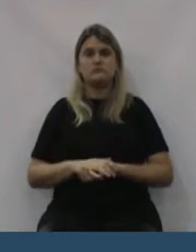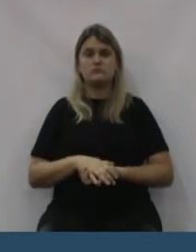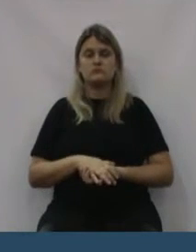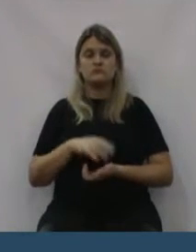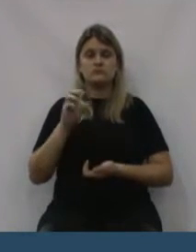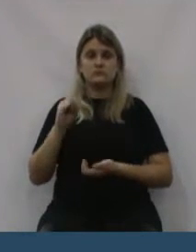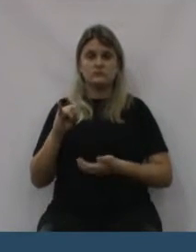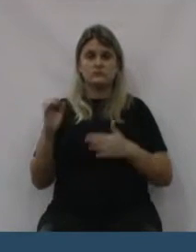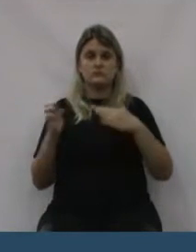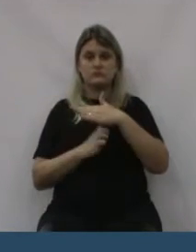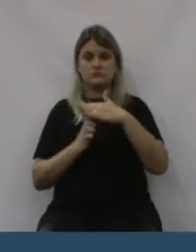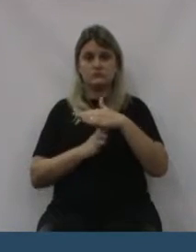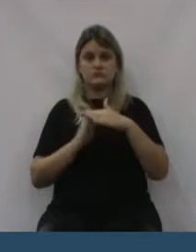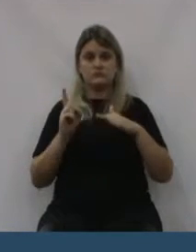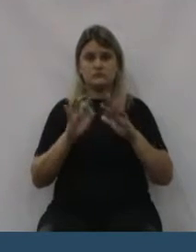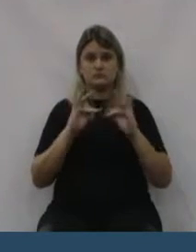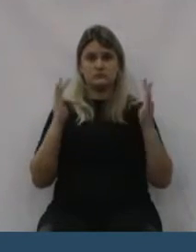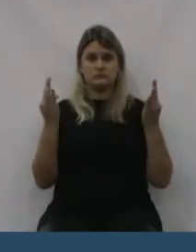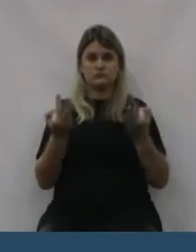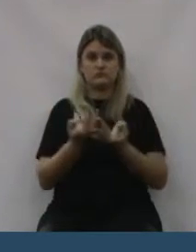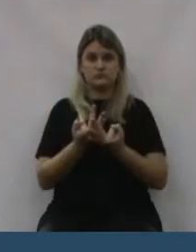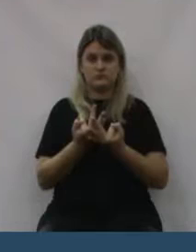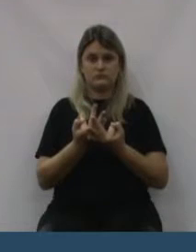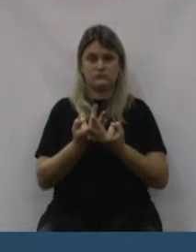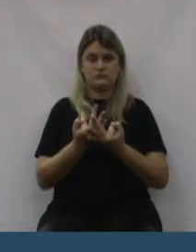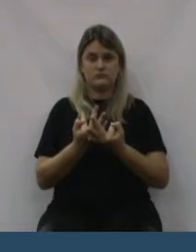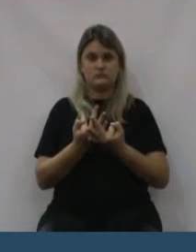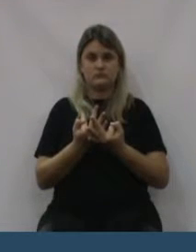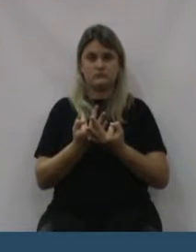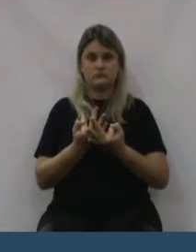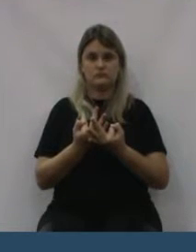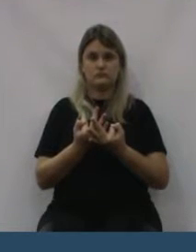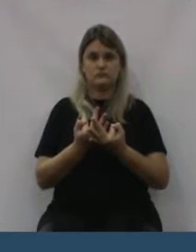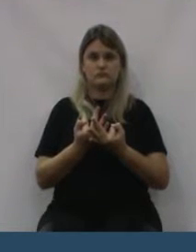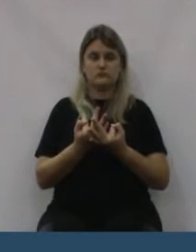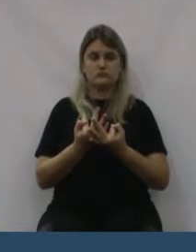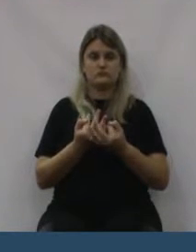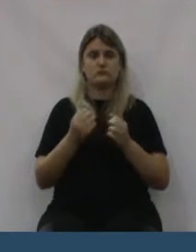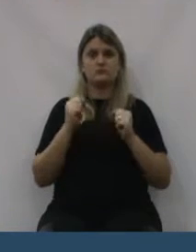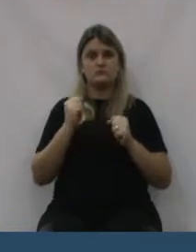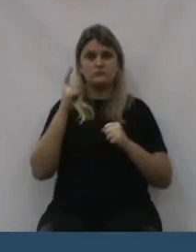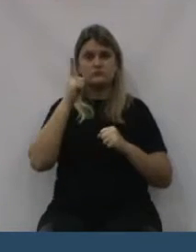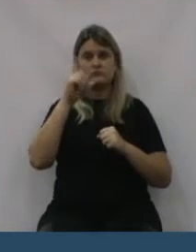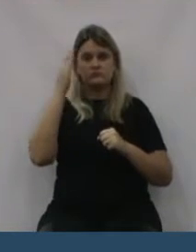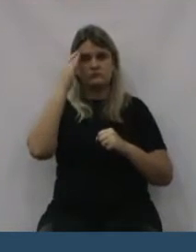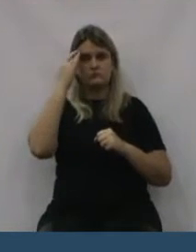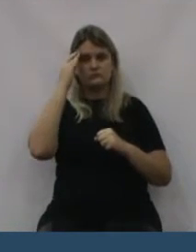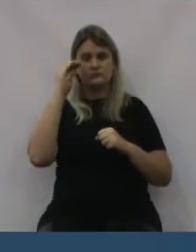3 mil reais para um candidato, é uma doação ilegal, porque passa